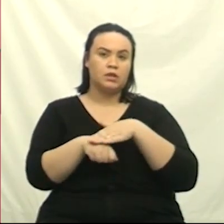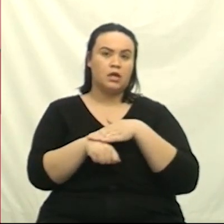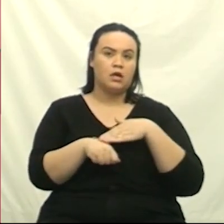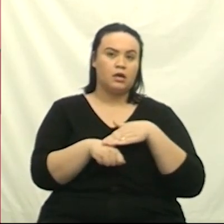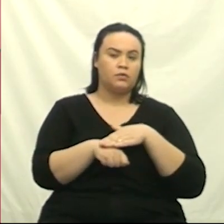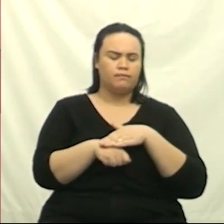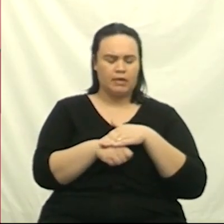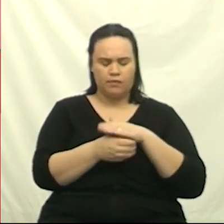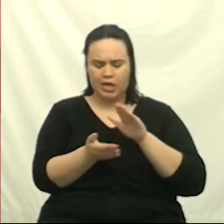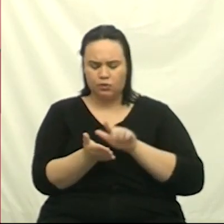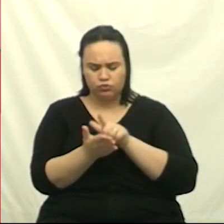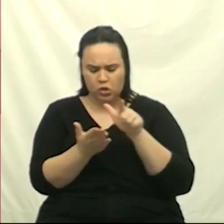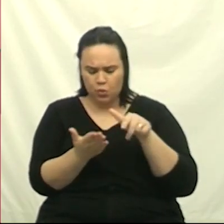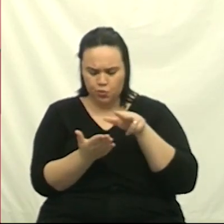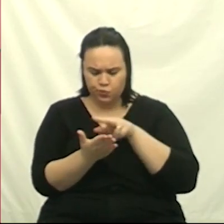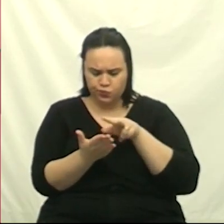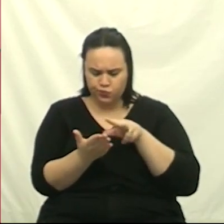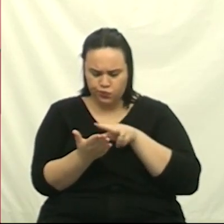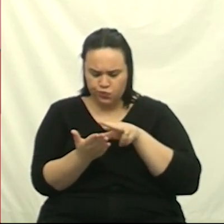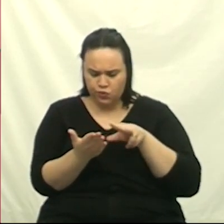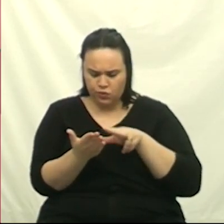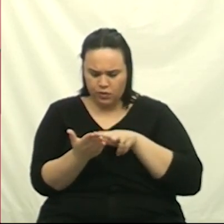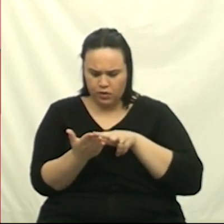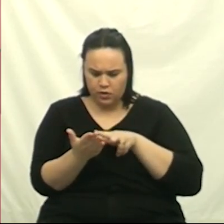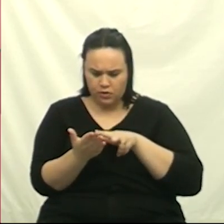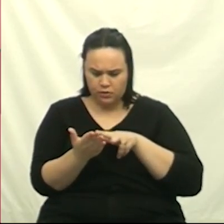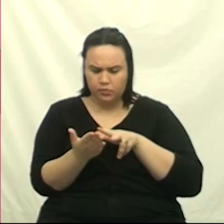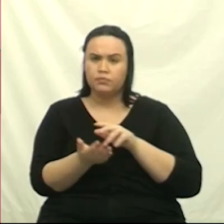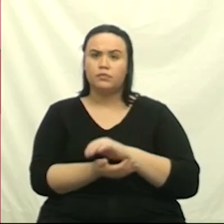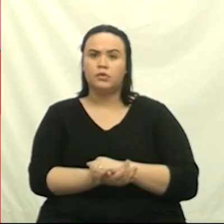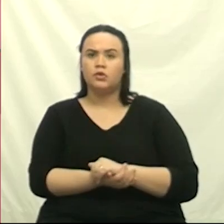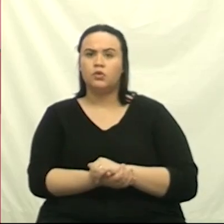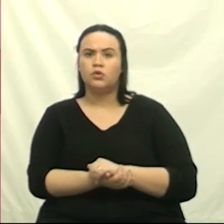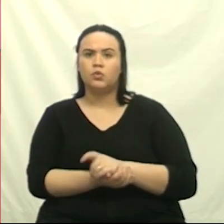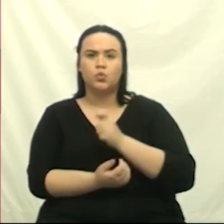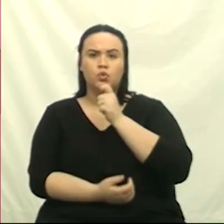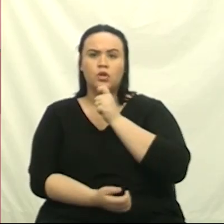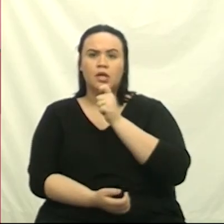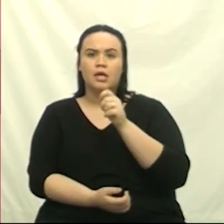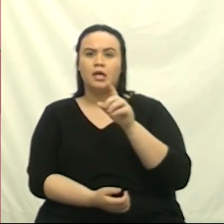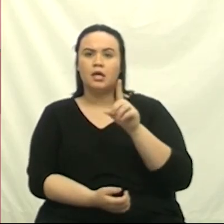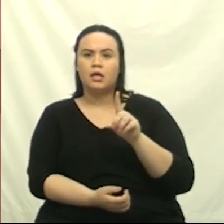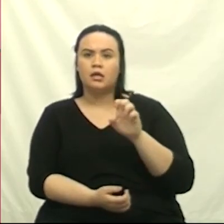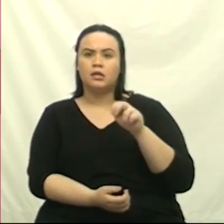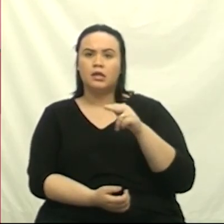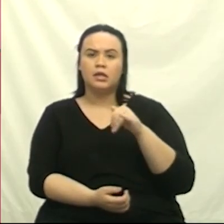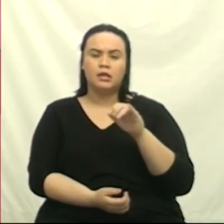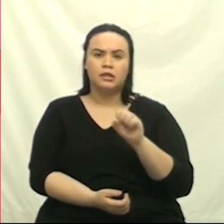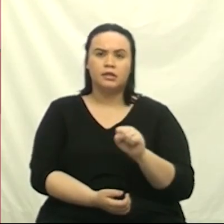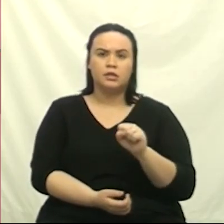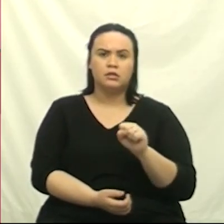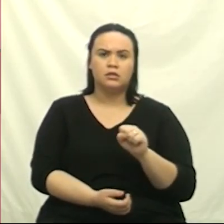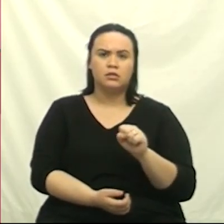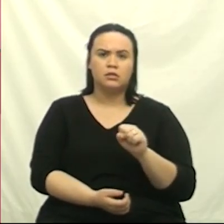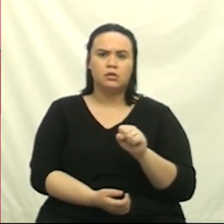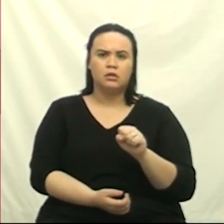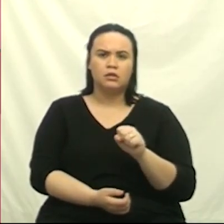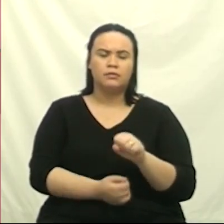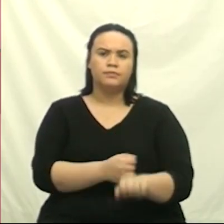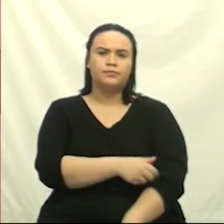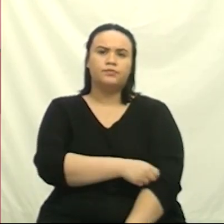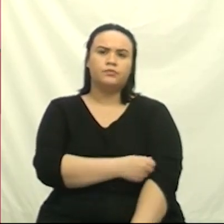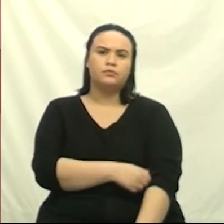lendo o jornal presidente e acessei uma coluna do jornalista Denis Luciano que disse ali o acúmulo